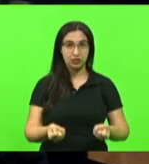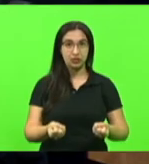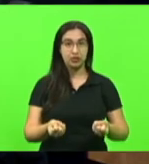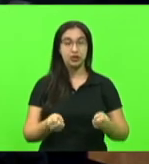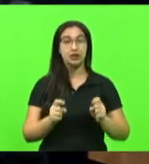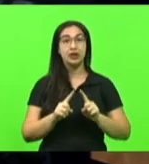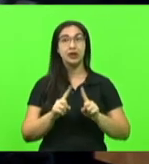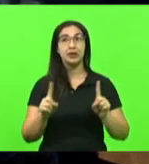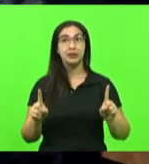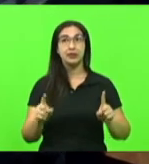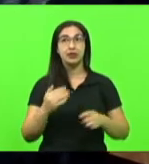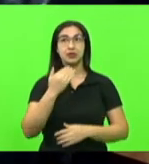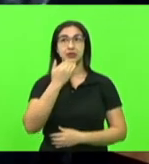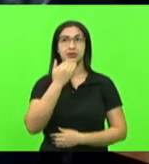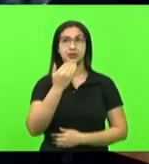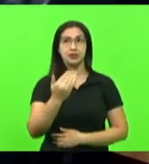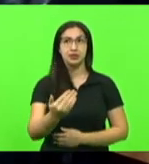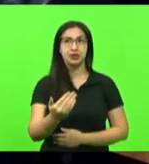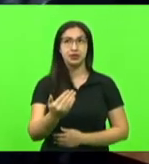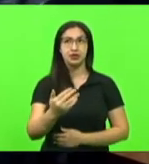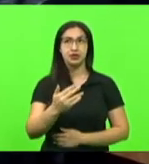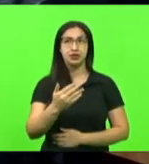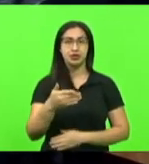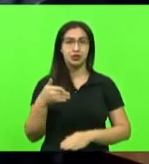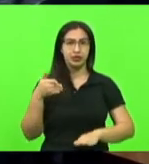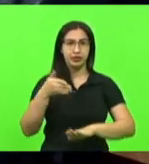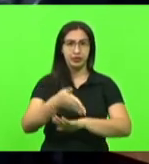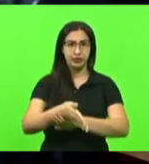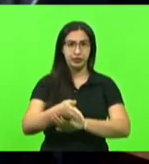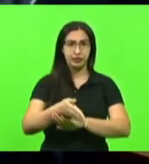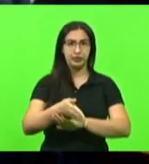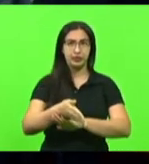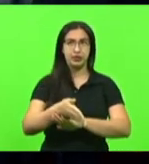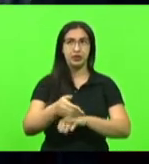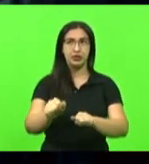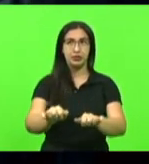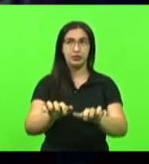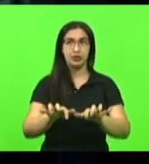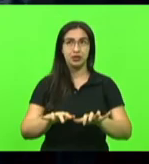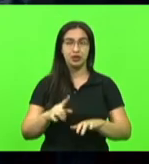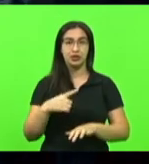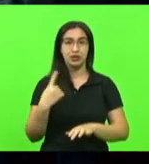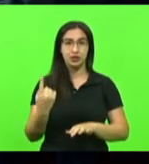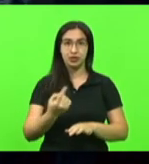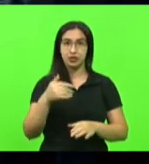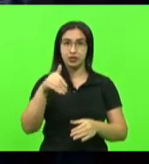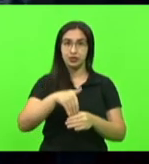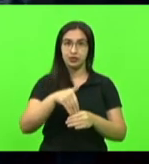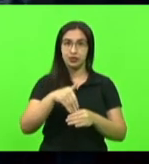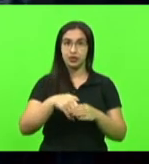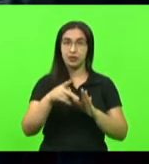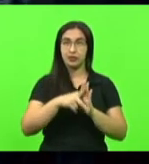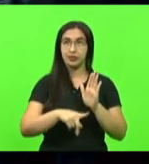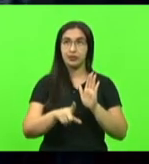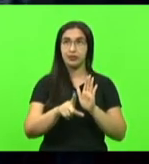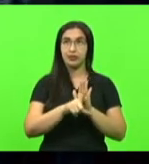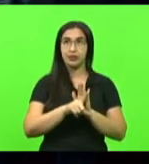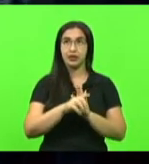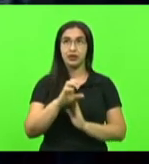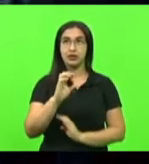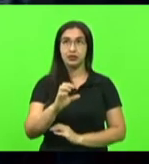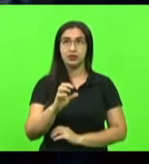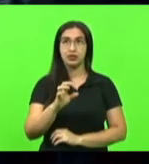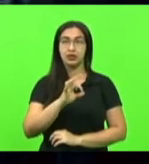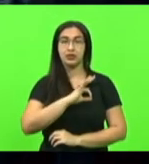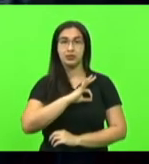pedir para vir ao plenário todos os senhores deputados que nós vamos votar em segundo turno o PLC da Polícia